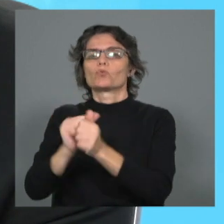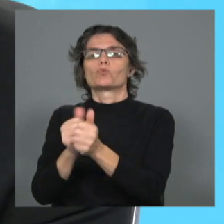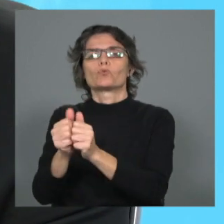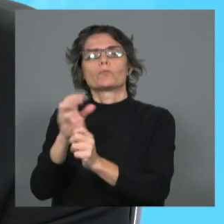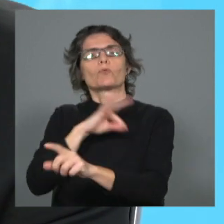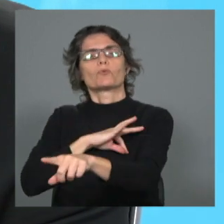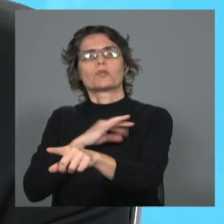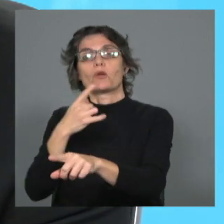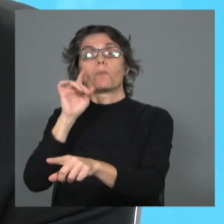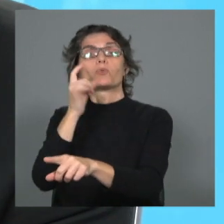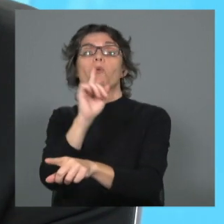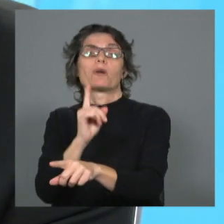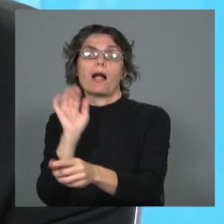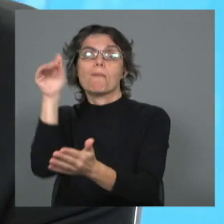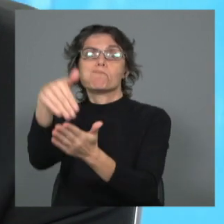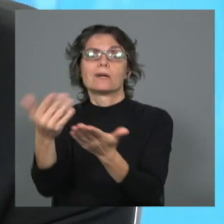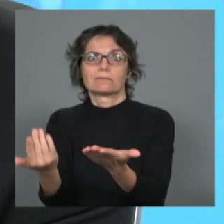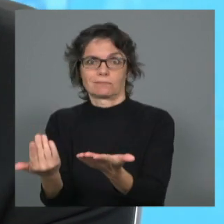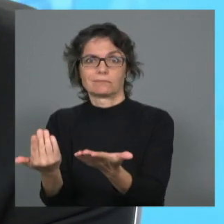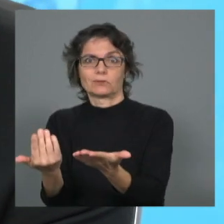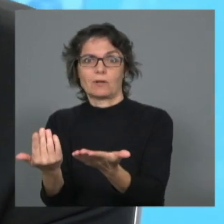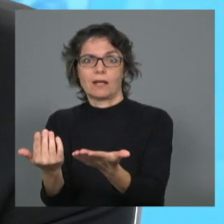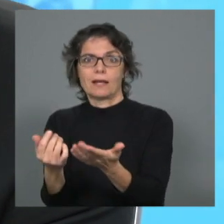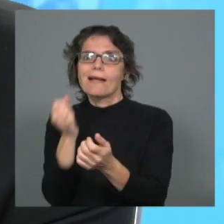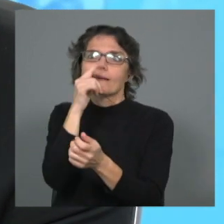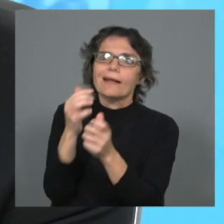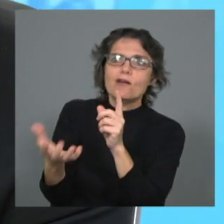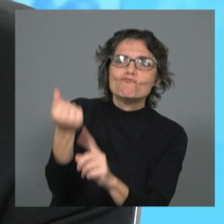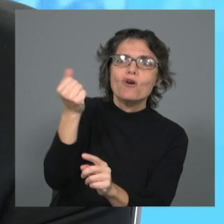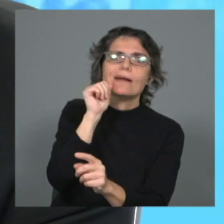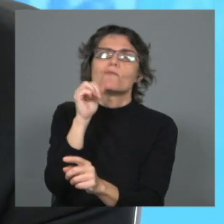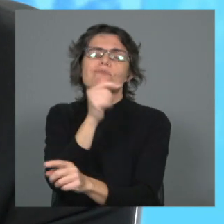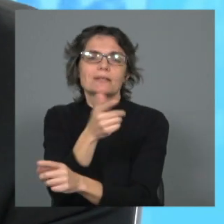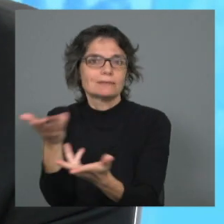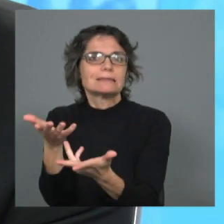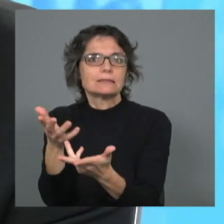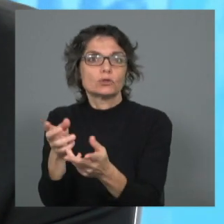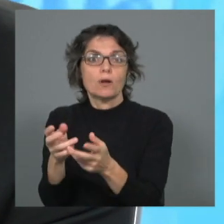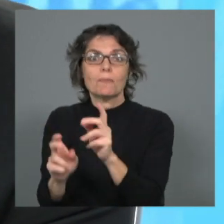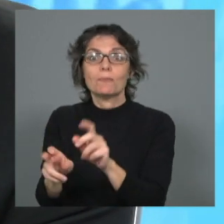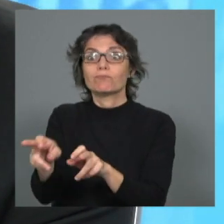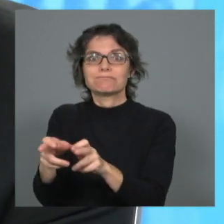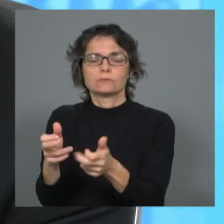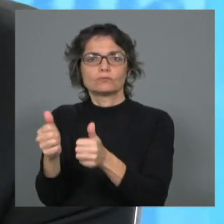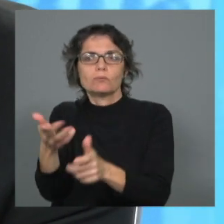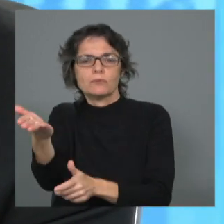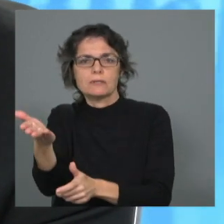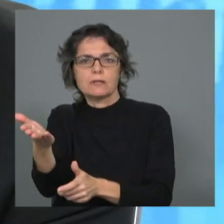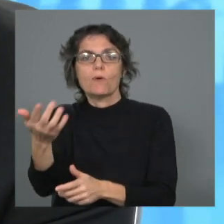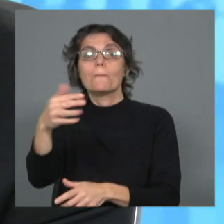dimensão da competição em si. Mas é sempre bom ter a noção de que o